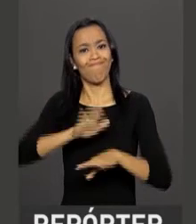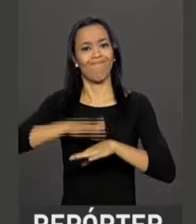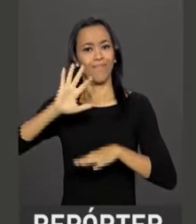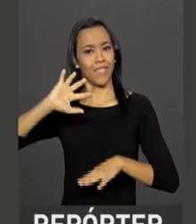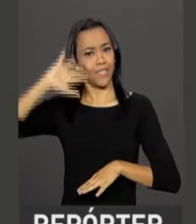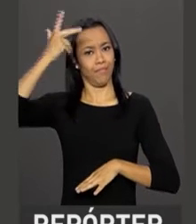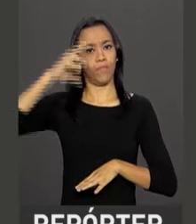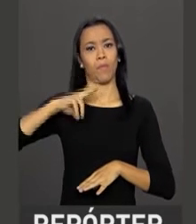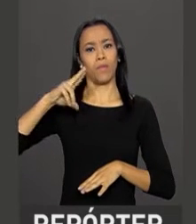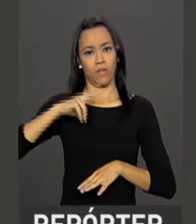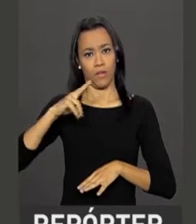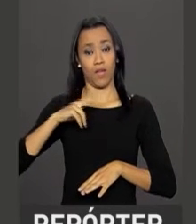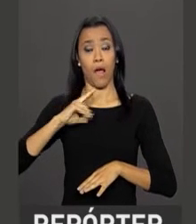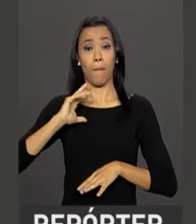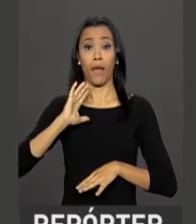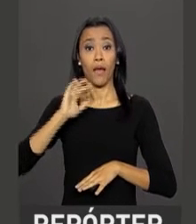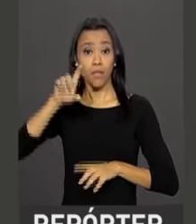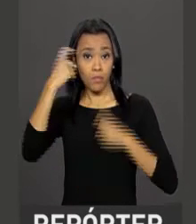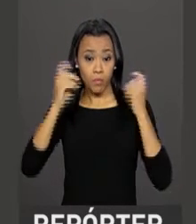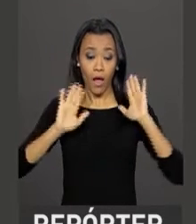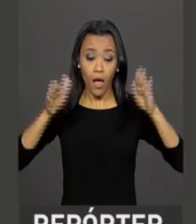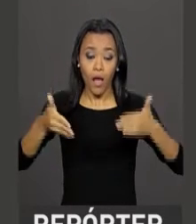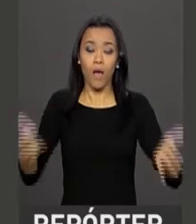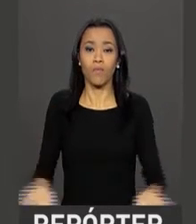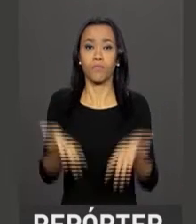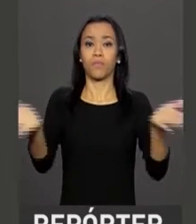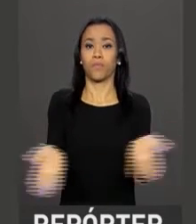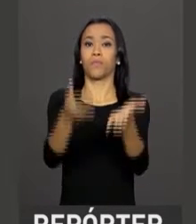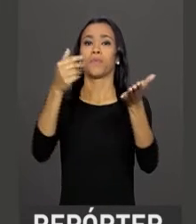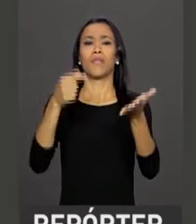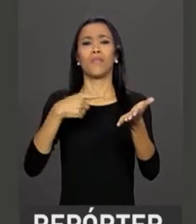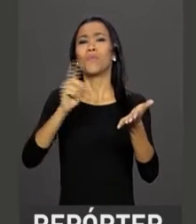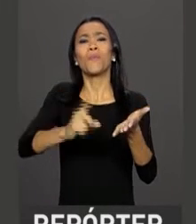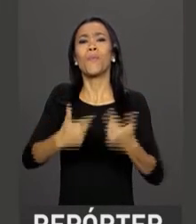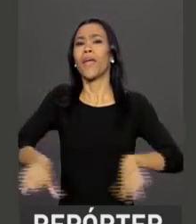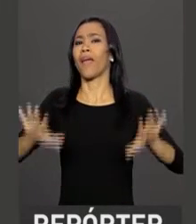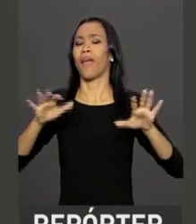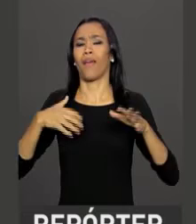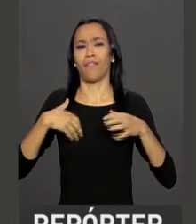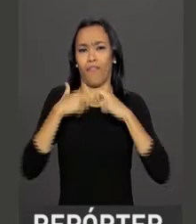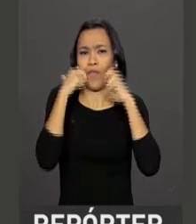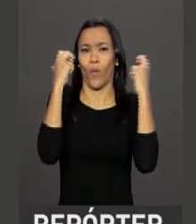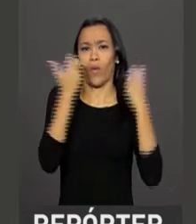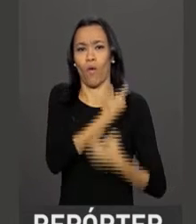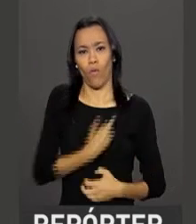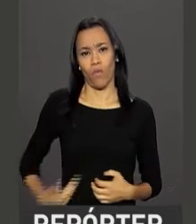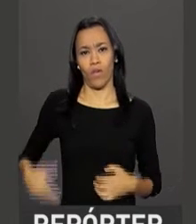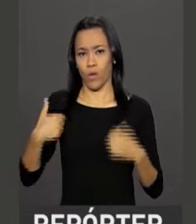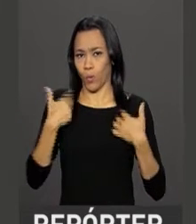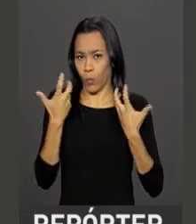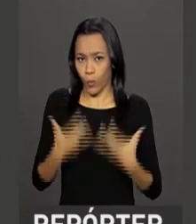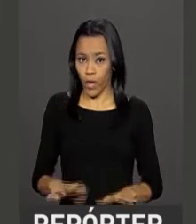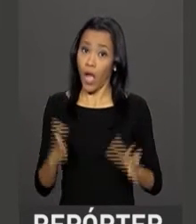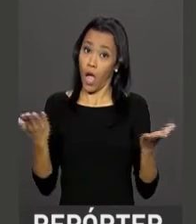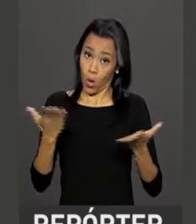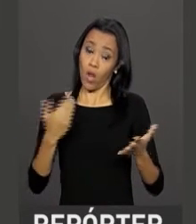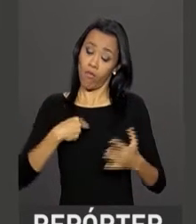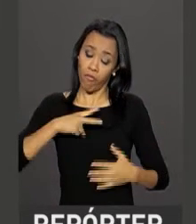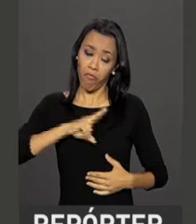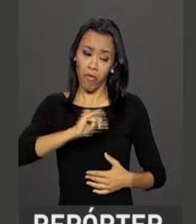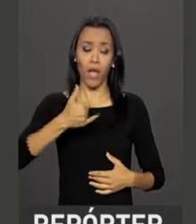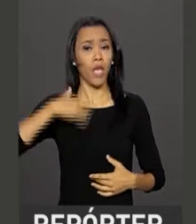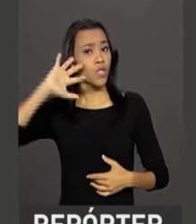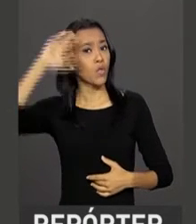do bem maior. Diz que a ideia é não causar constrangimentos ao governo e que agora vai enfrentar as denúncias com